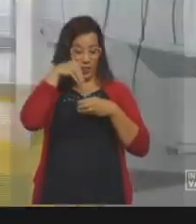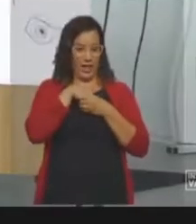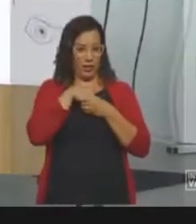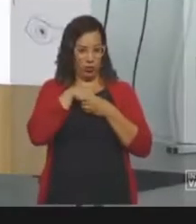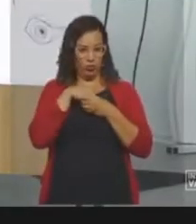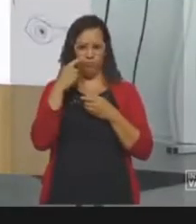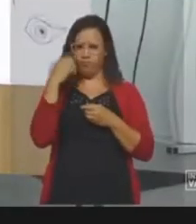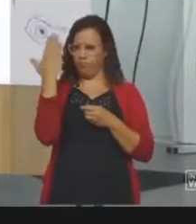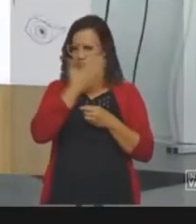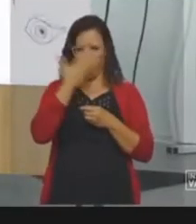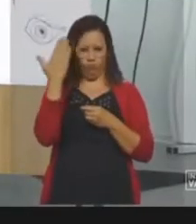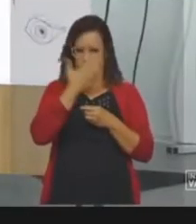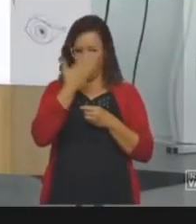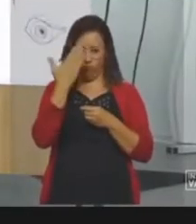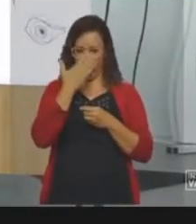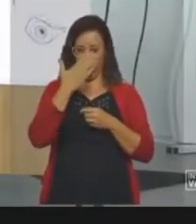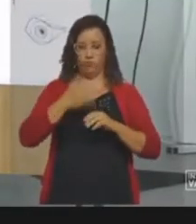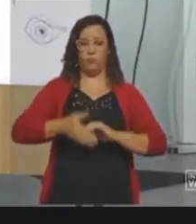frente.